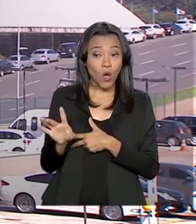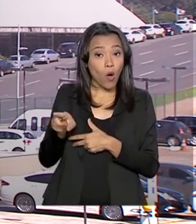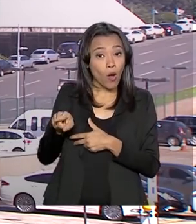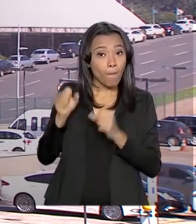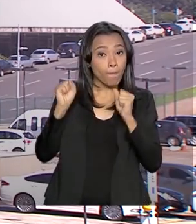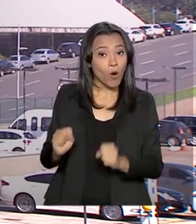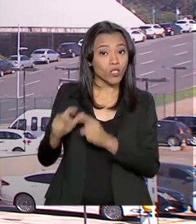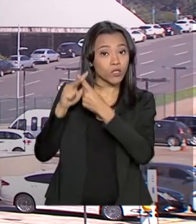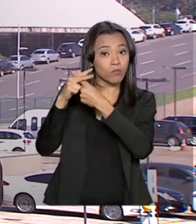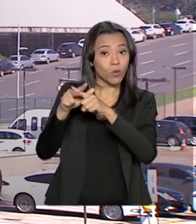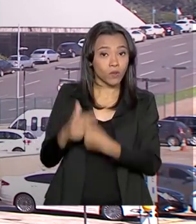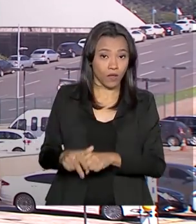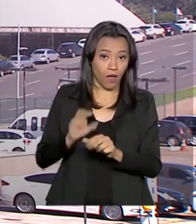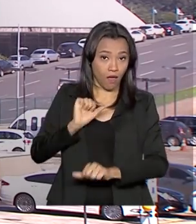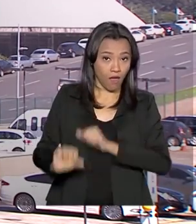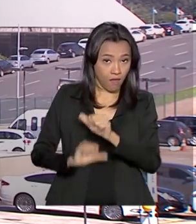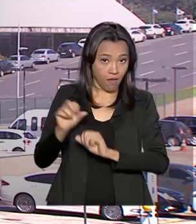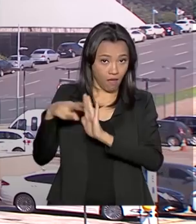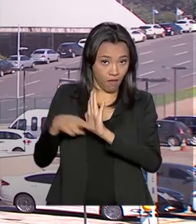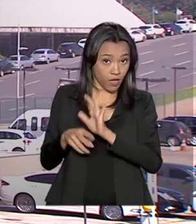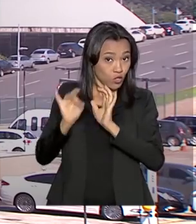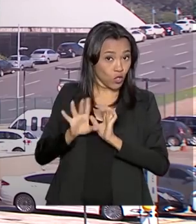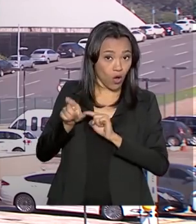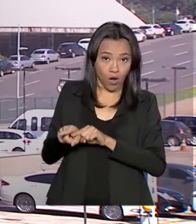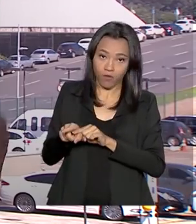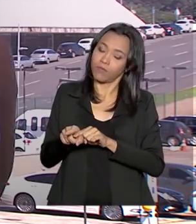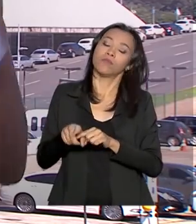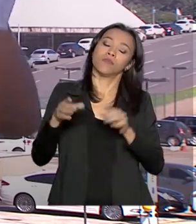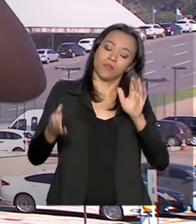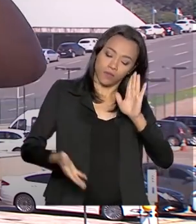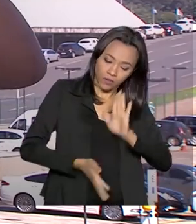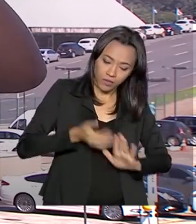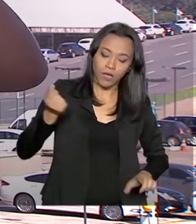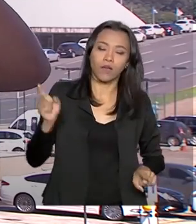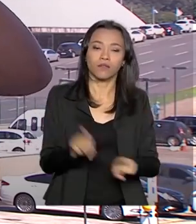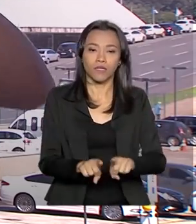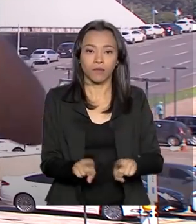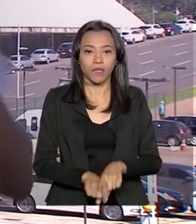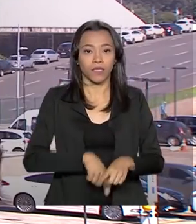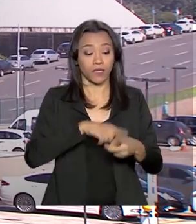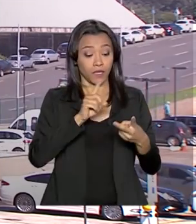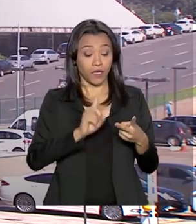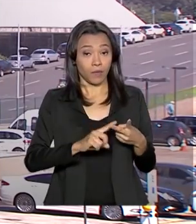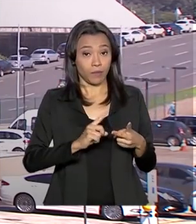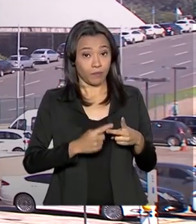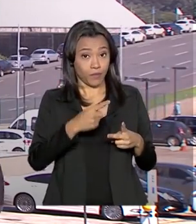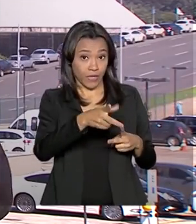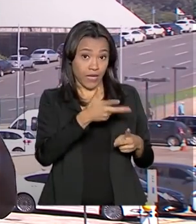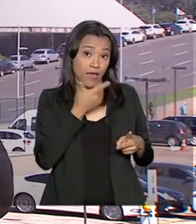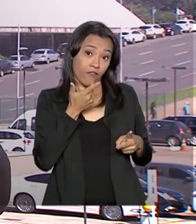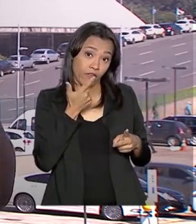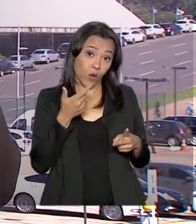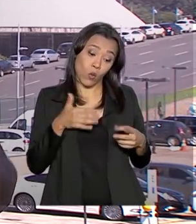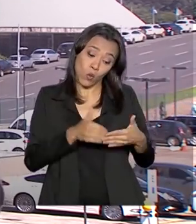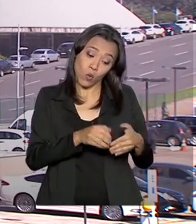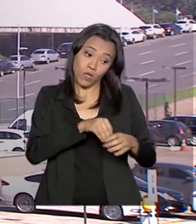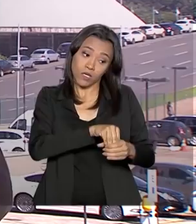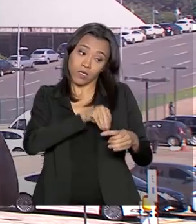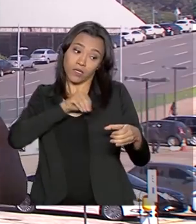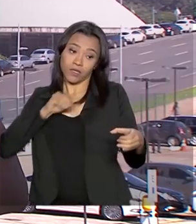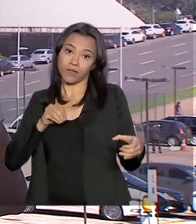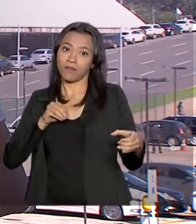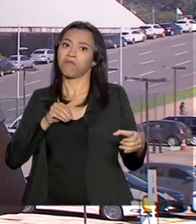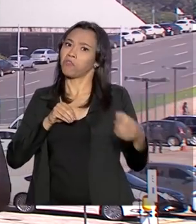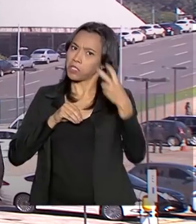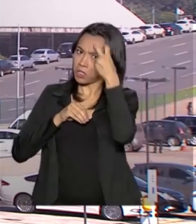da Previdência. A líder do governo no Congresso, a deputada Joyce Hasselmann, classificou aí esse recuo do governo como inteligente